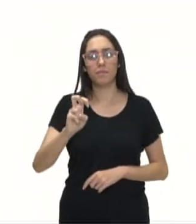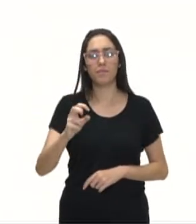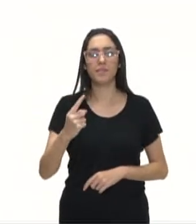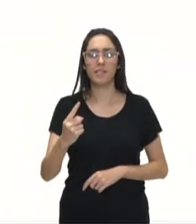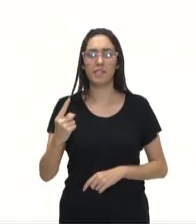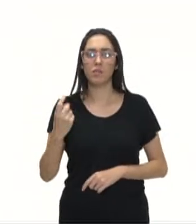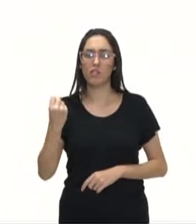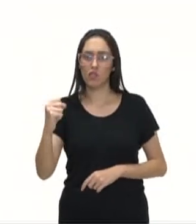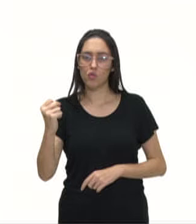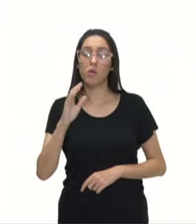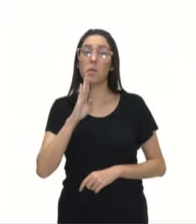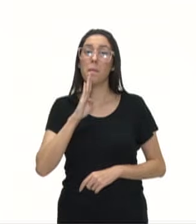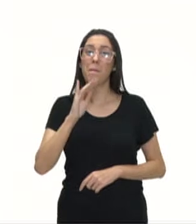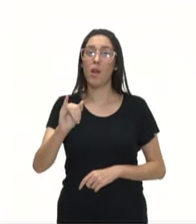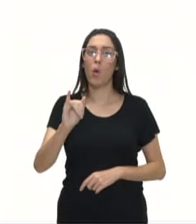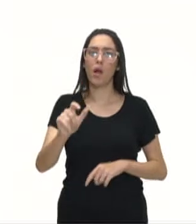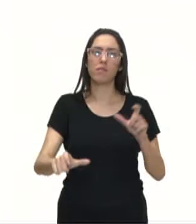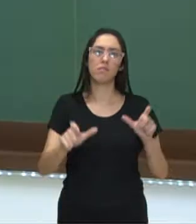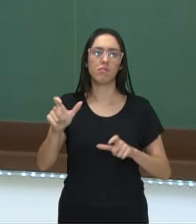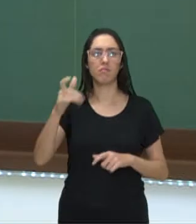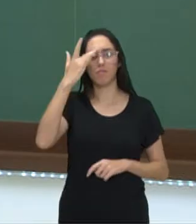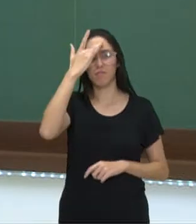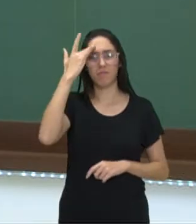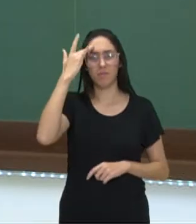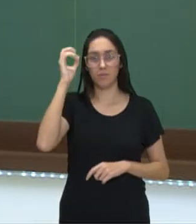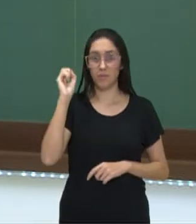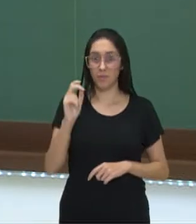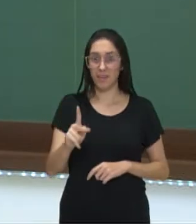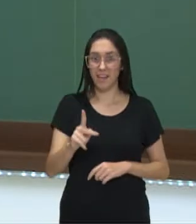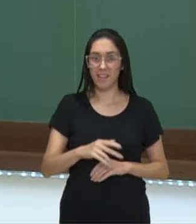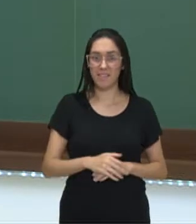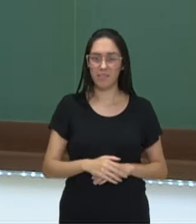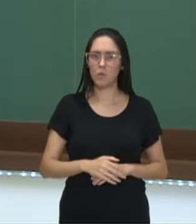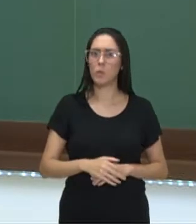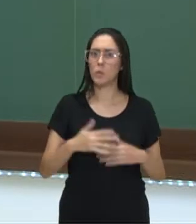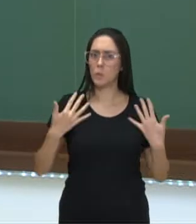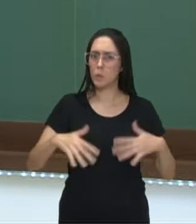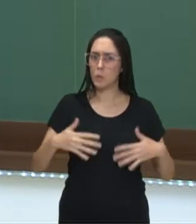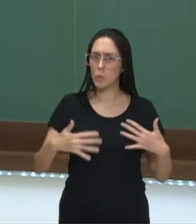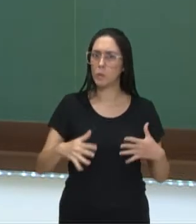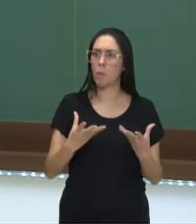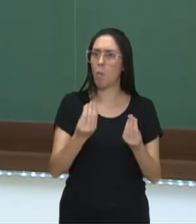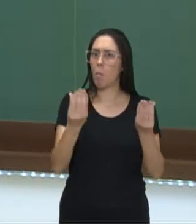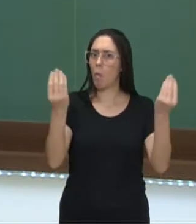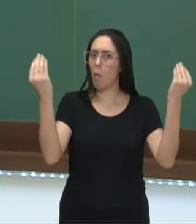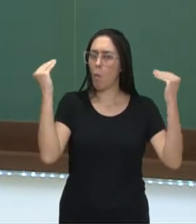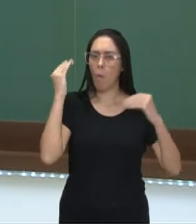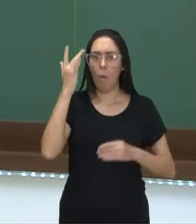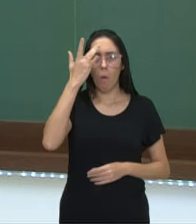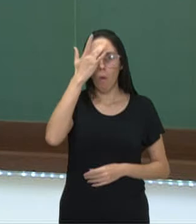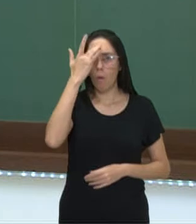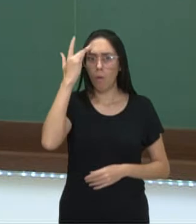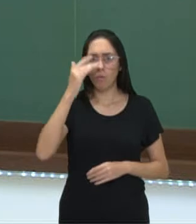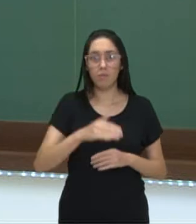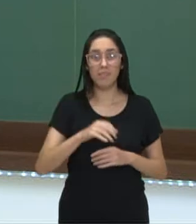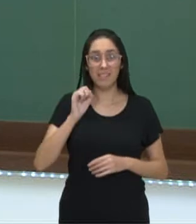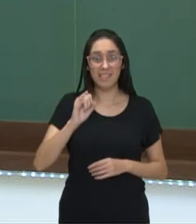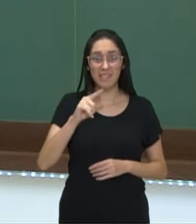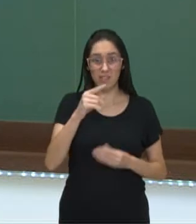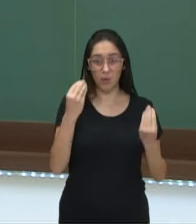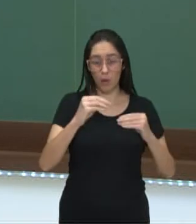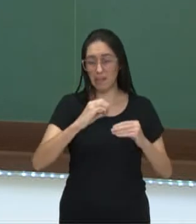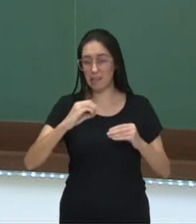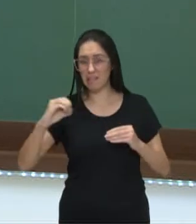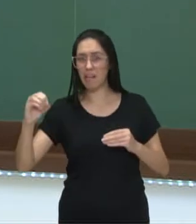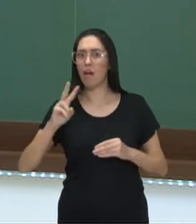5,5118 bilhões de pessoas. Ok? Assustador esse número, né? E se você acrescentar os zeros, você vai ficar mais assustado ainda.